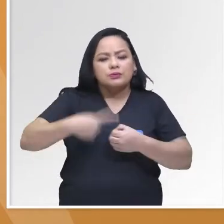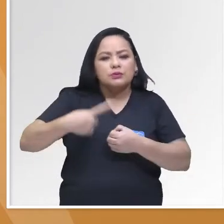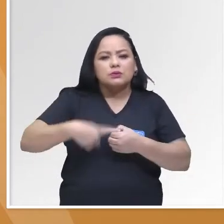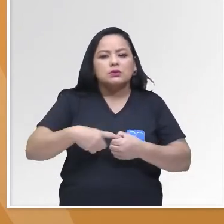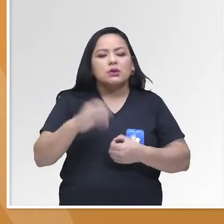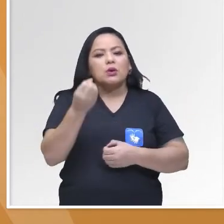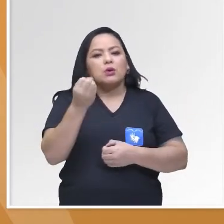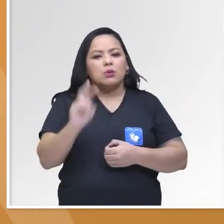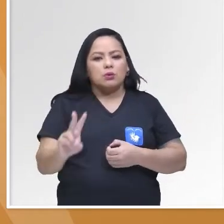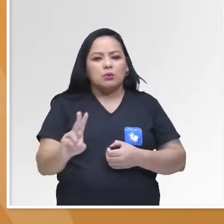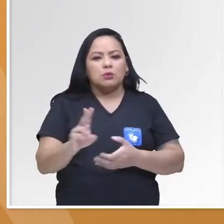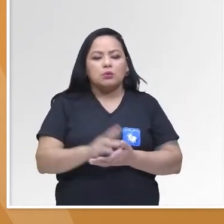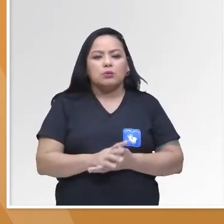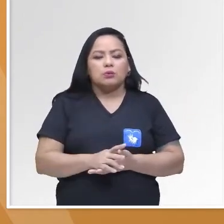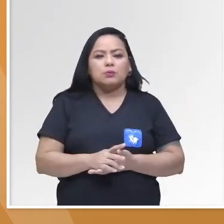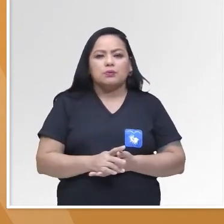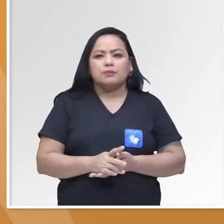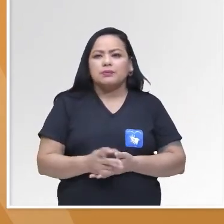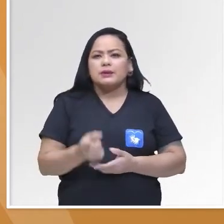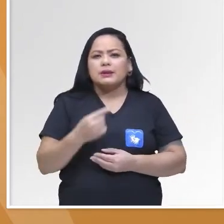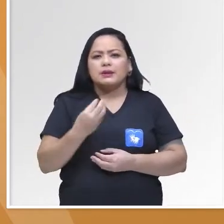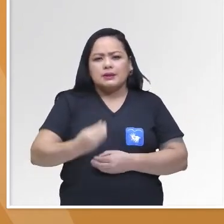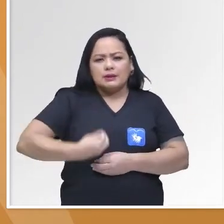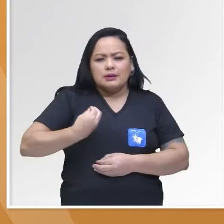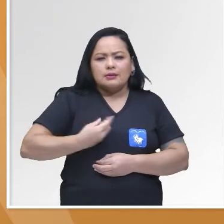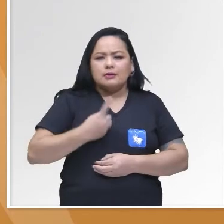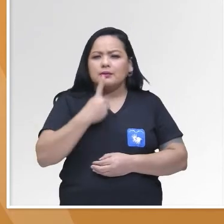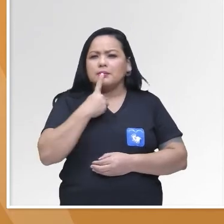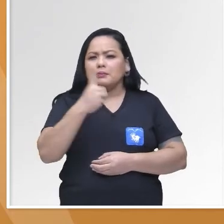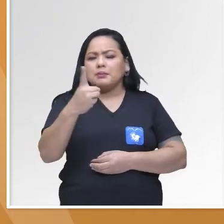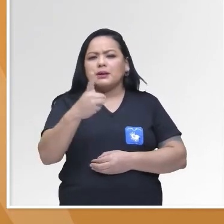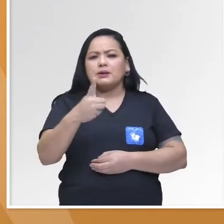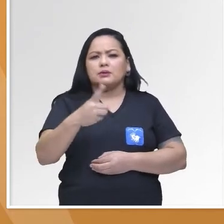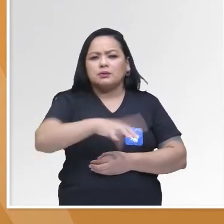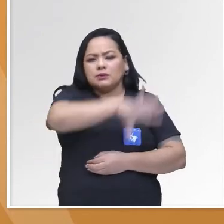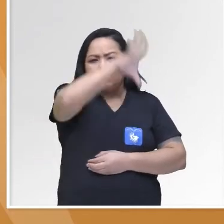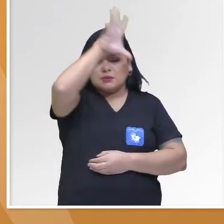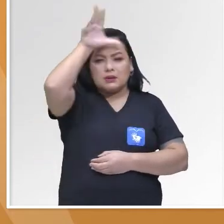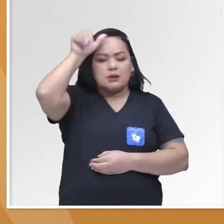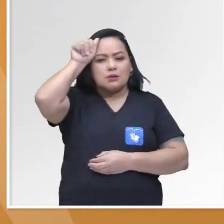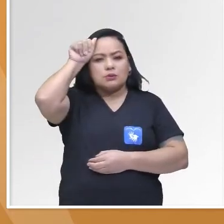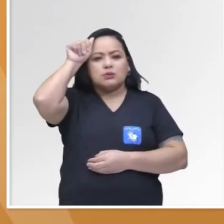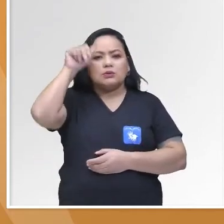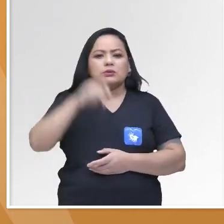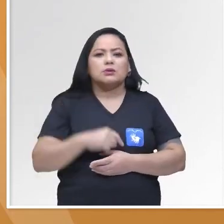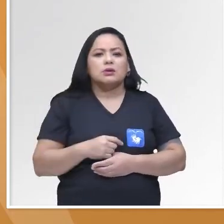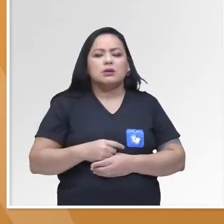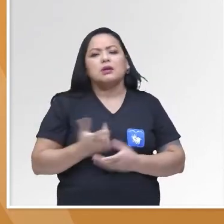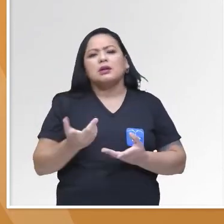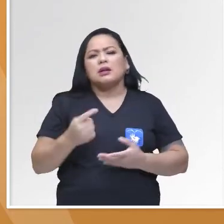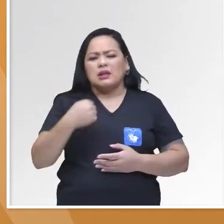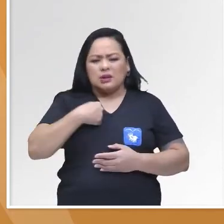até mesmo nas redondezas da cidade de Manaus, então eu não sou cidadão porque eu não estou